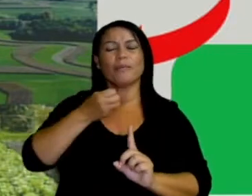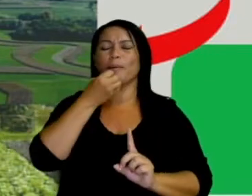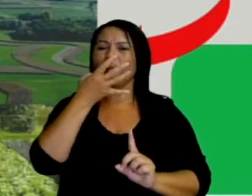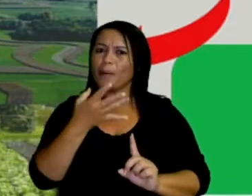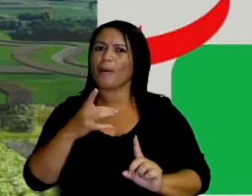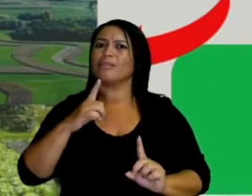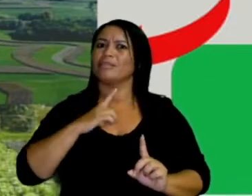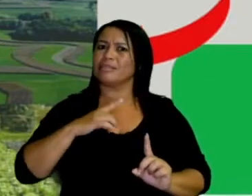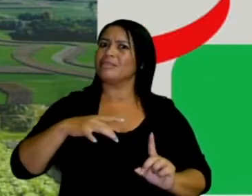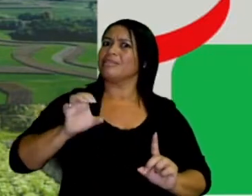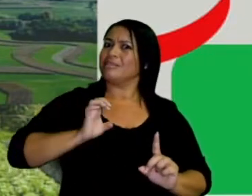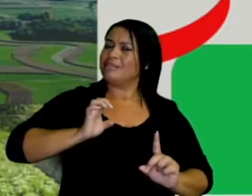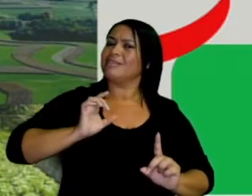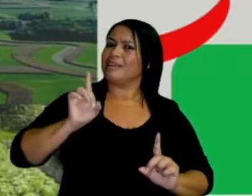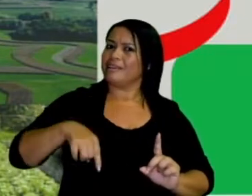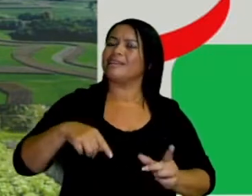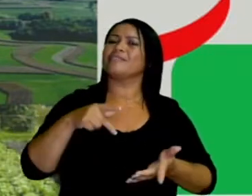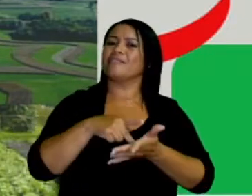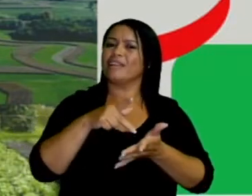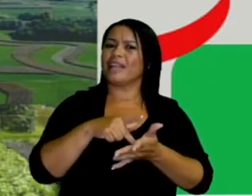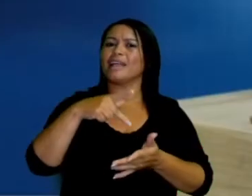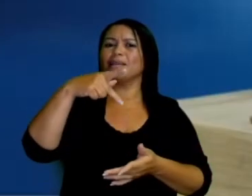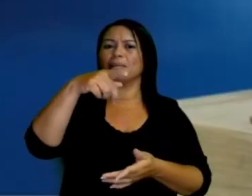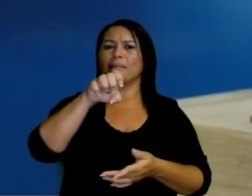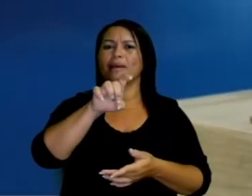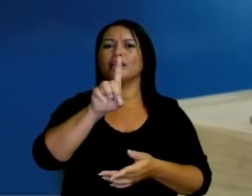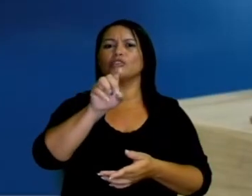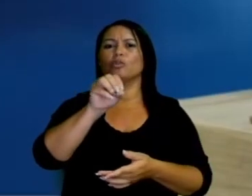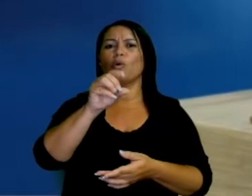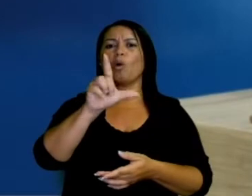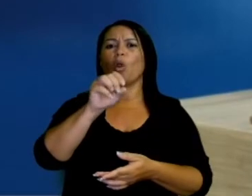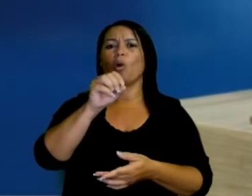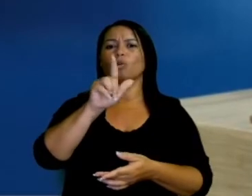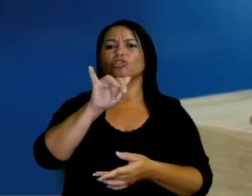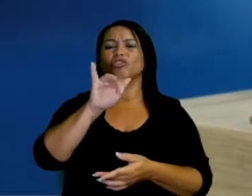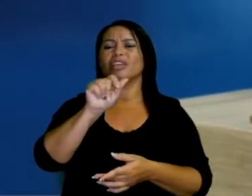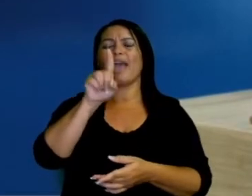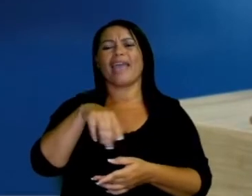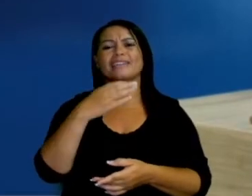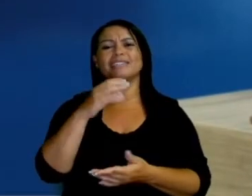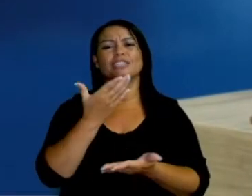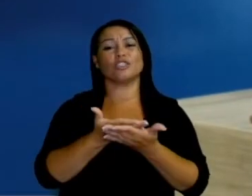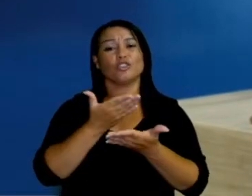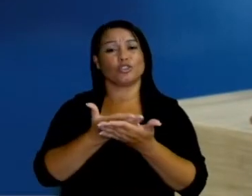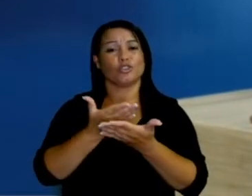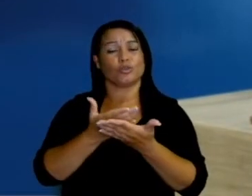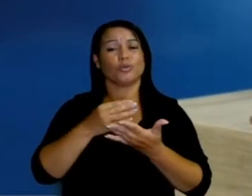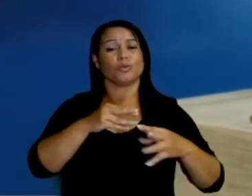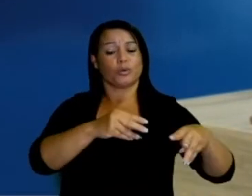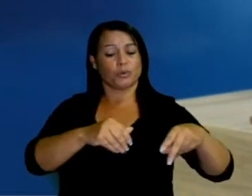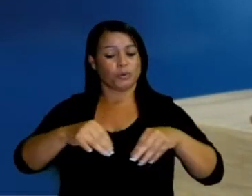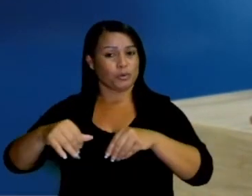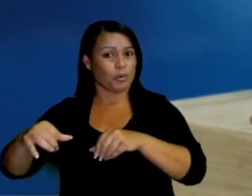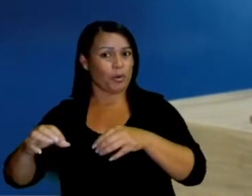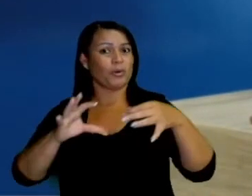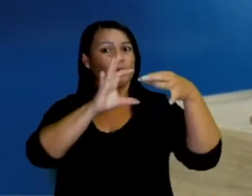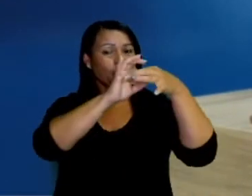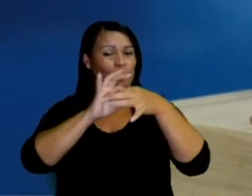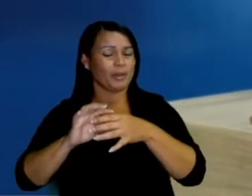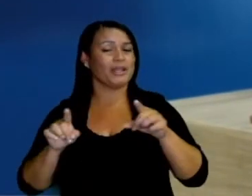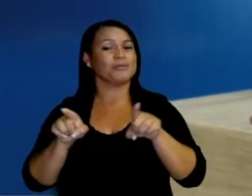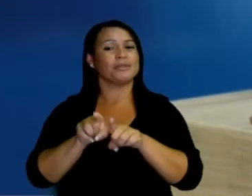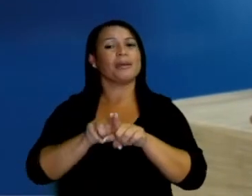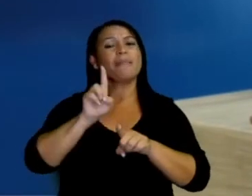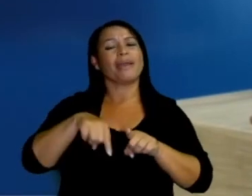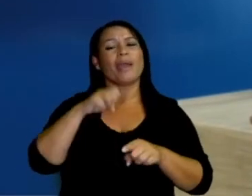riqueza pedológica, né? Lembra, pedologia é a ciência que estuda o solo, então no contexto pedológico, no contexto do solo, o Brasil